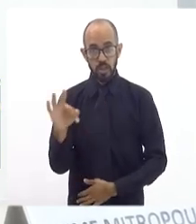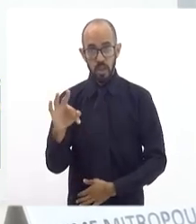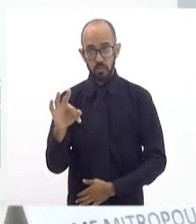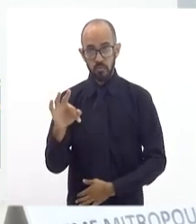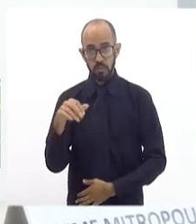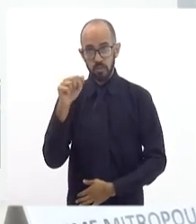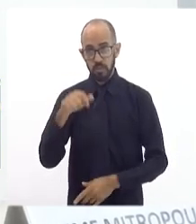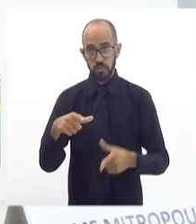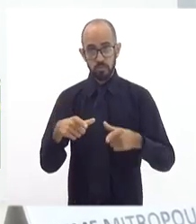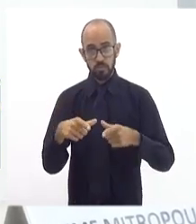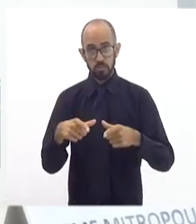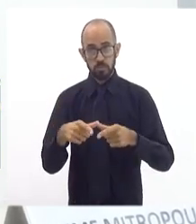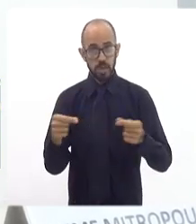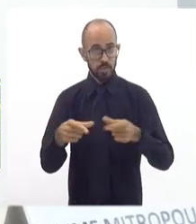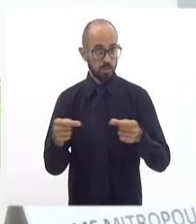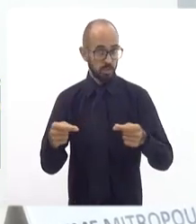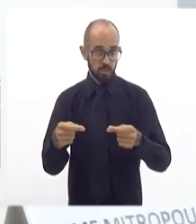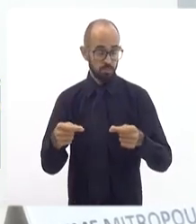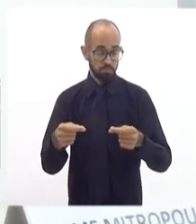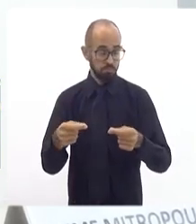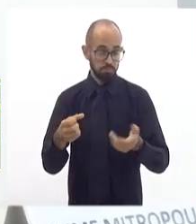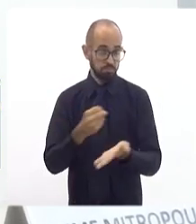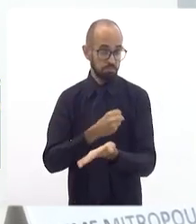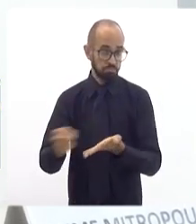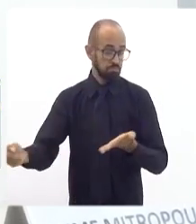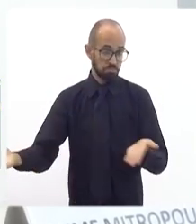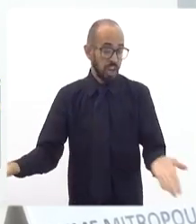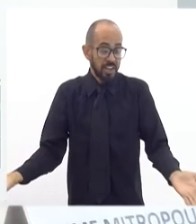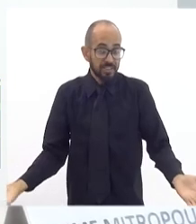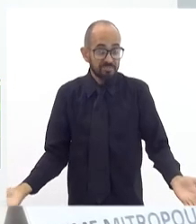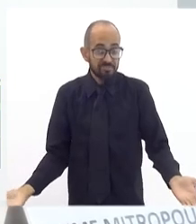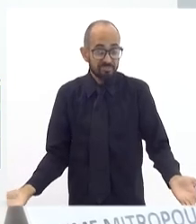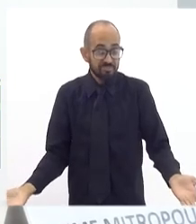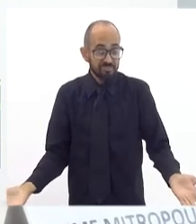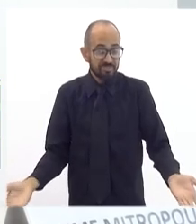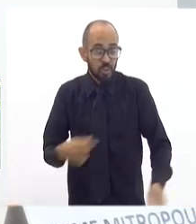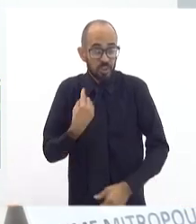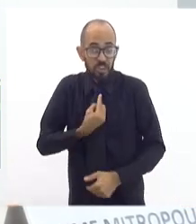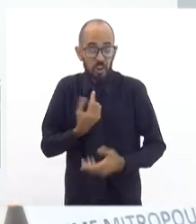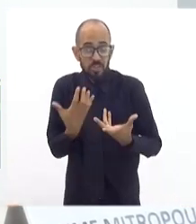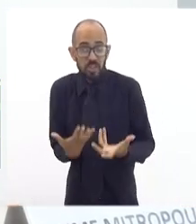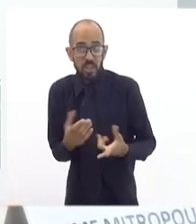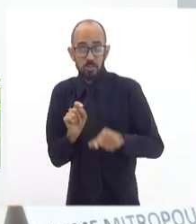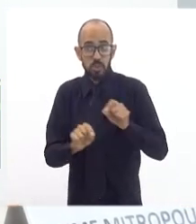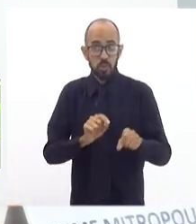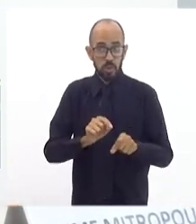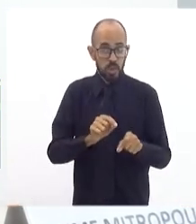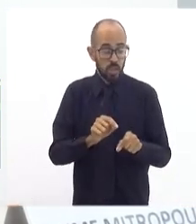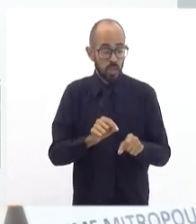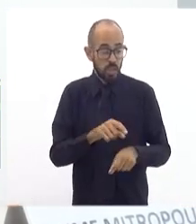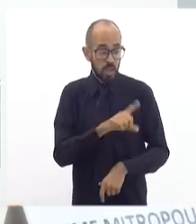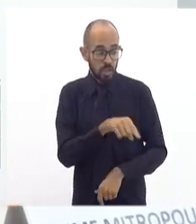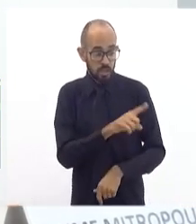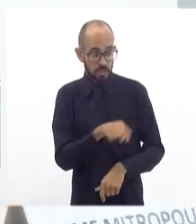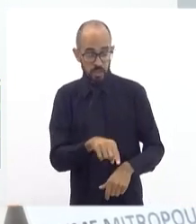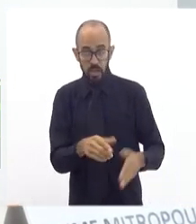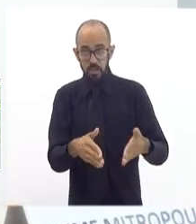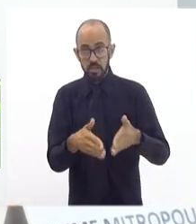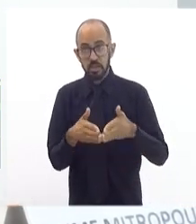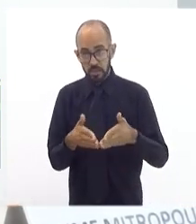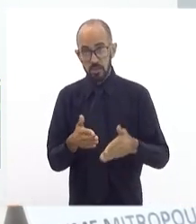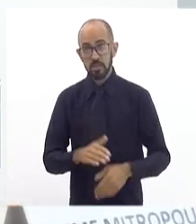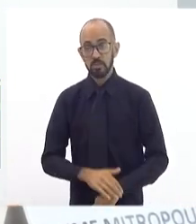Brasília Leite já estava derramado ou que nós pretendemos é o seguinte suspenda-se essa